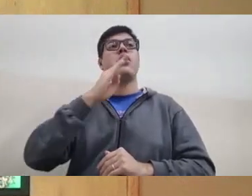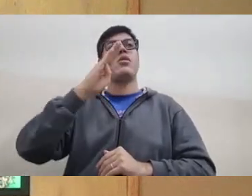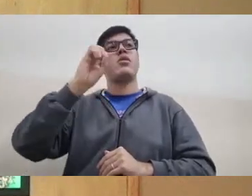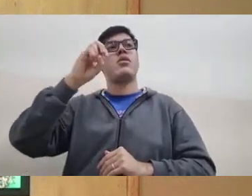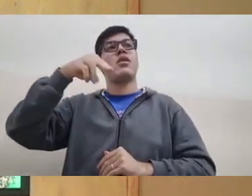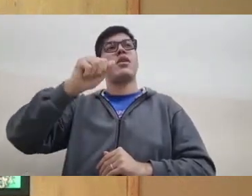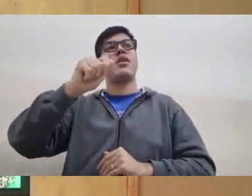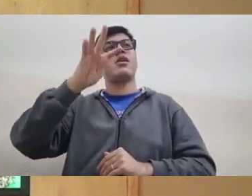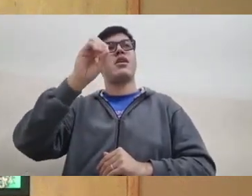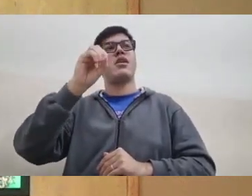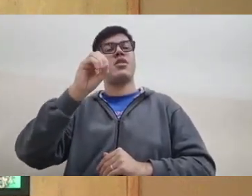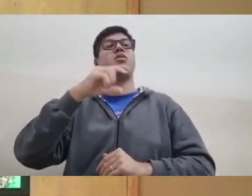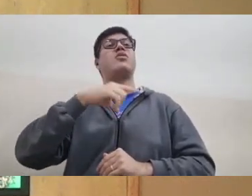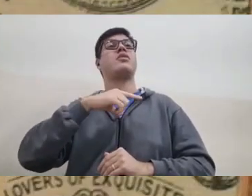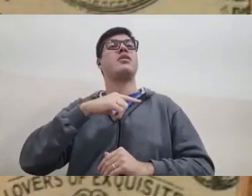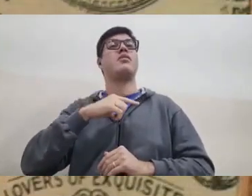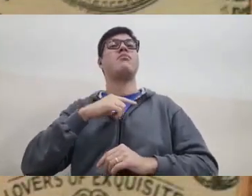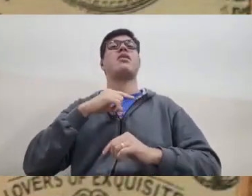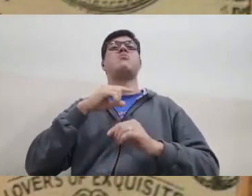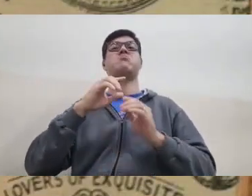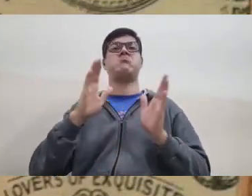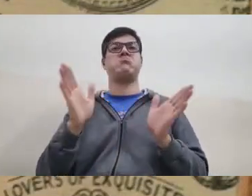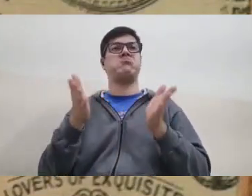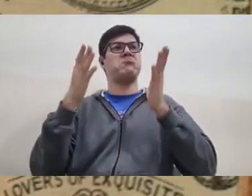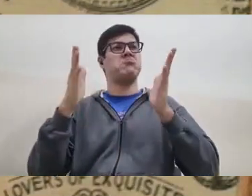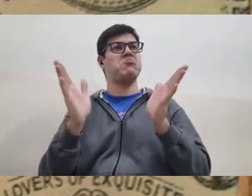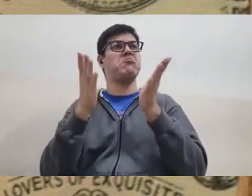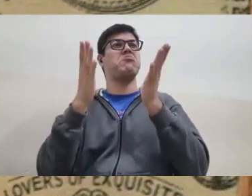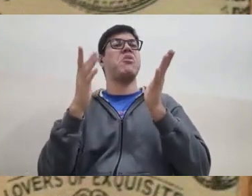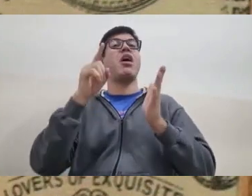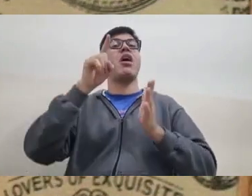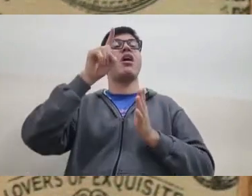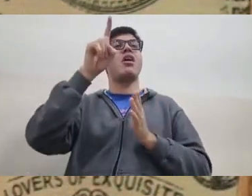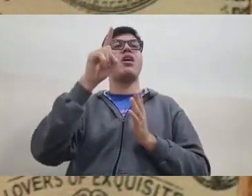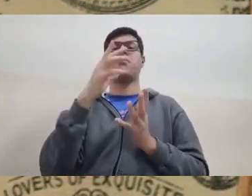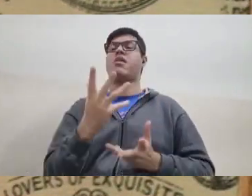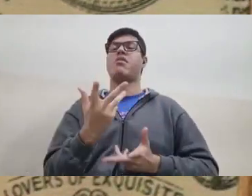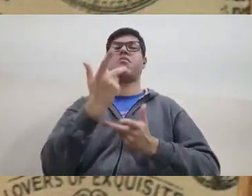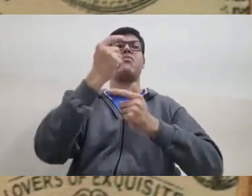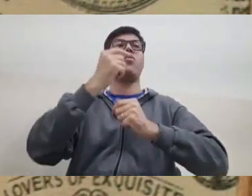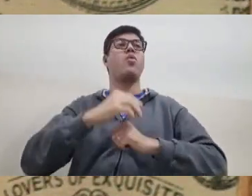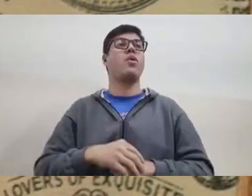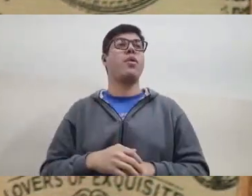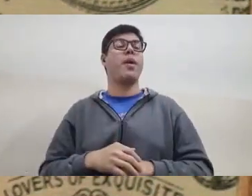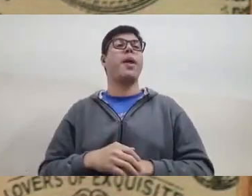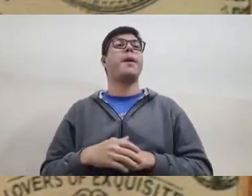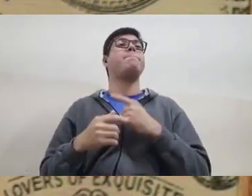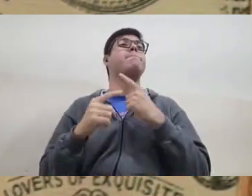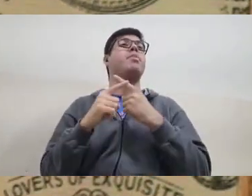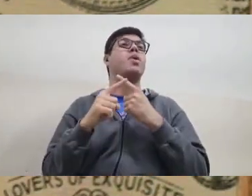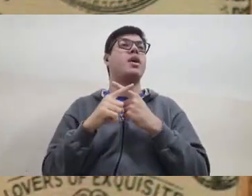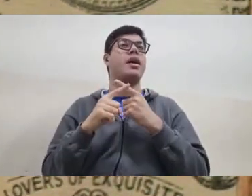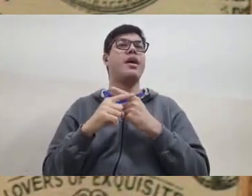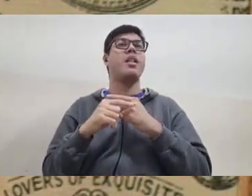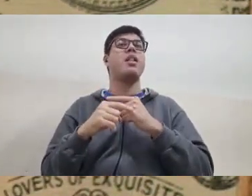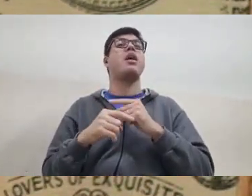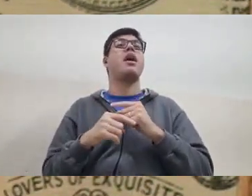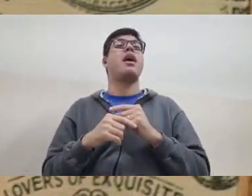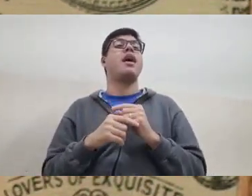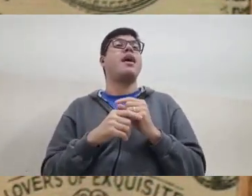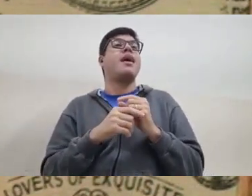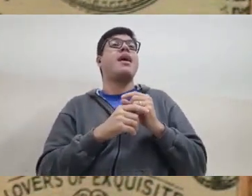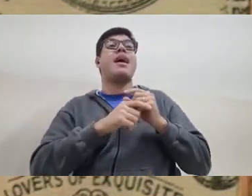que toca ela vou lá até uma pessoa fantástica também e ela ela